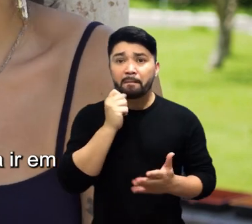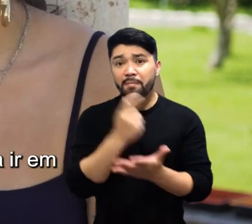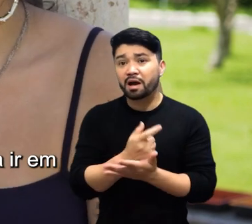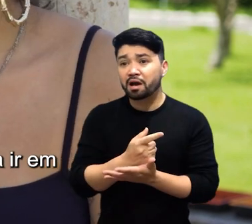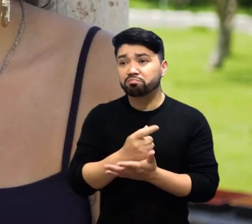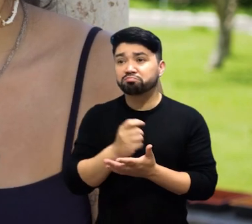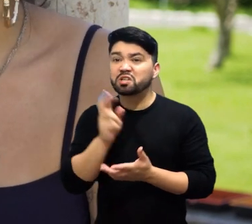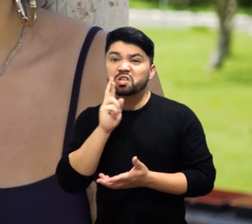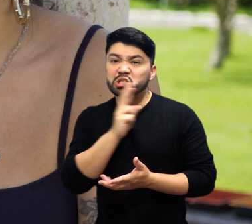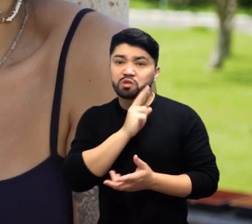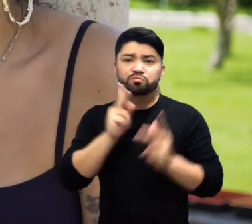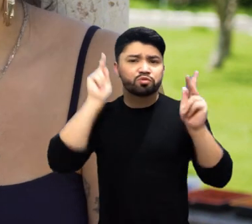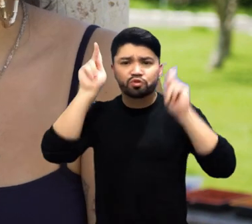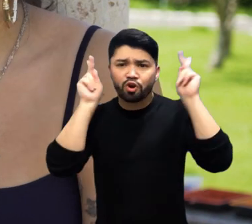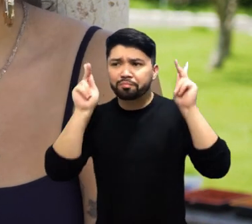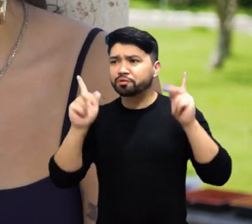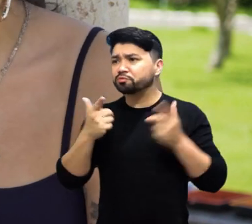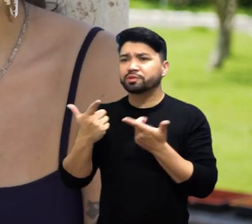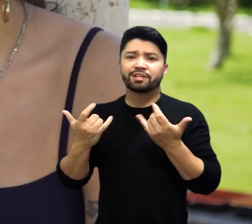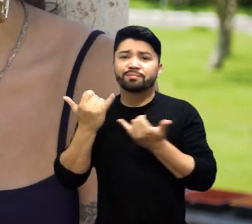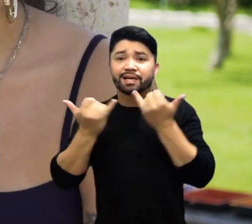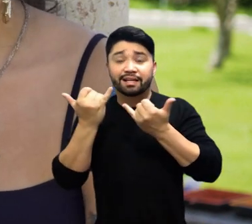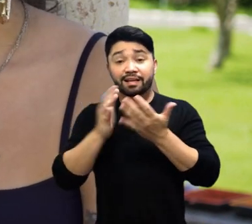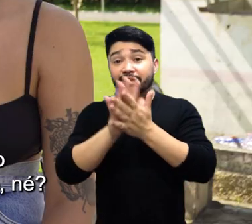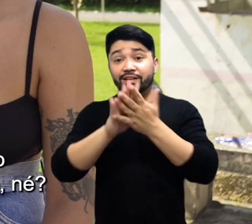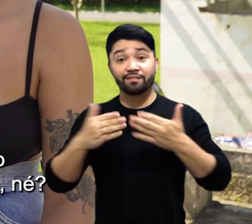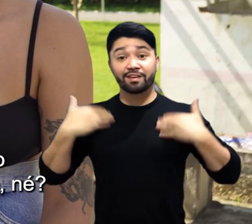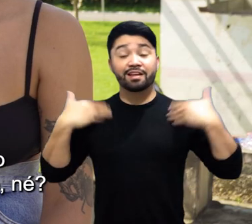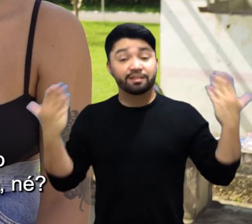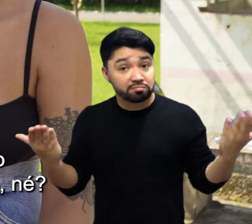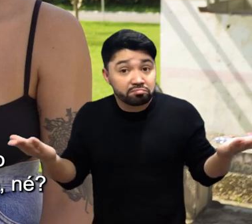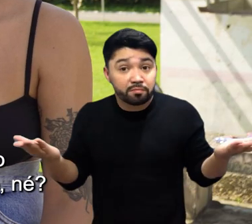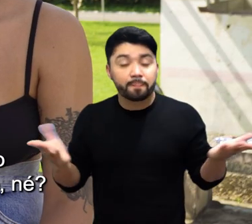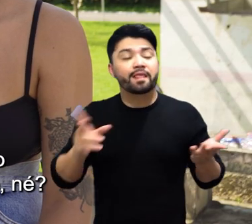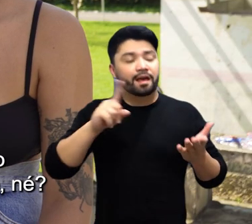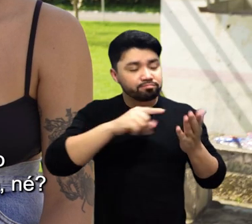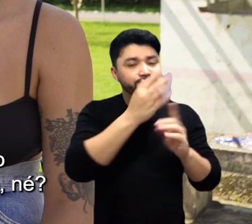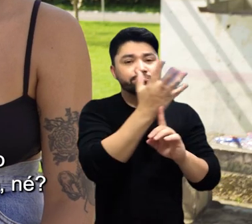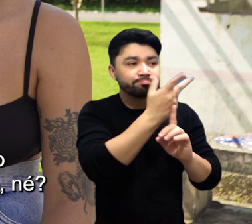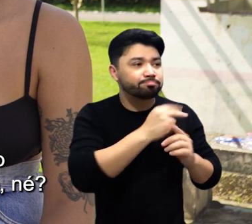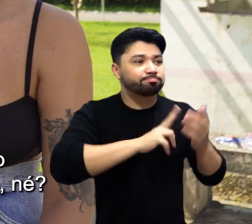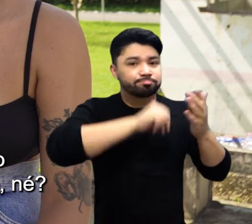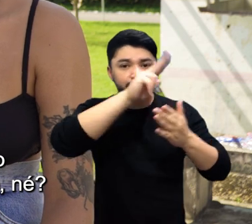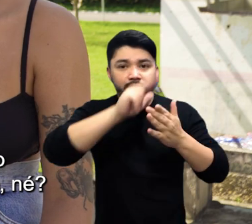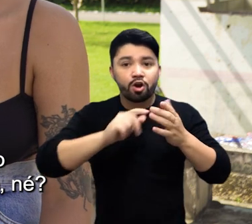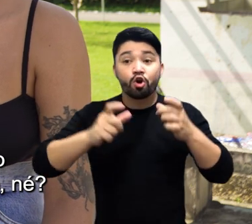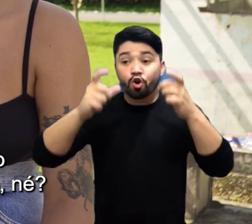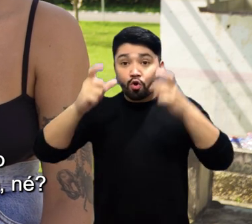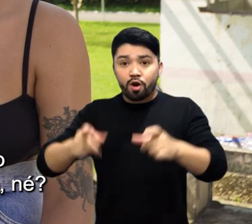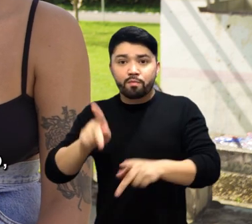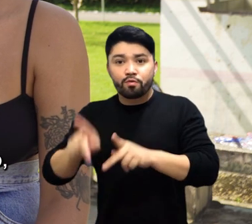num shopping, não vai ter lazer, não vai fazer nada, não é assim que funciona, né? Eu acho que a arte no espaço público, ela é também um